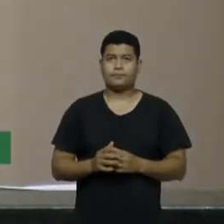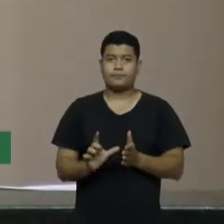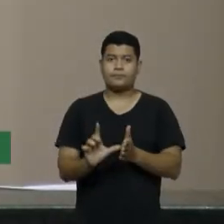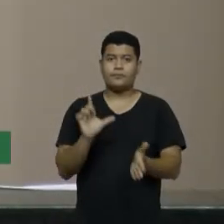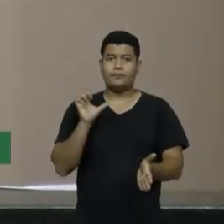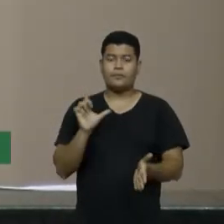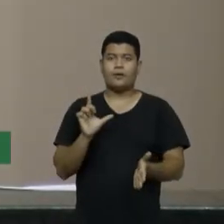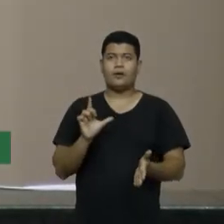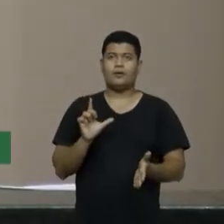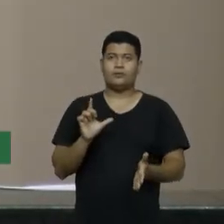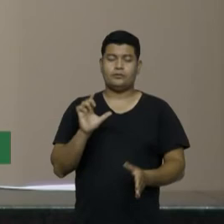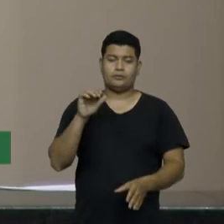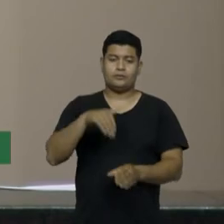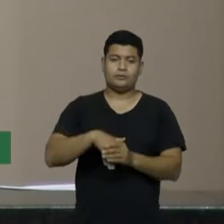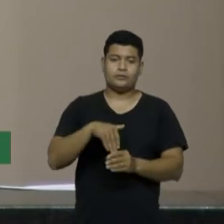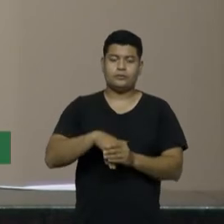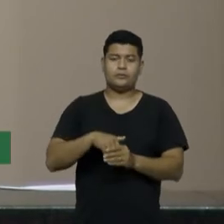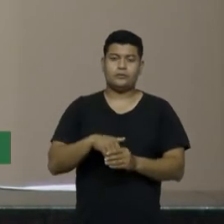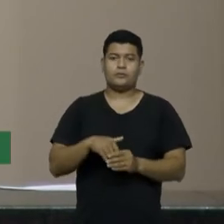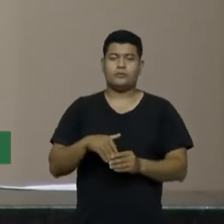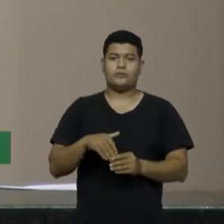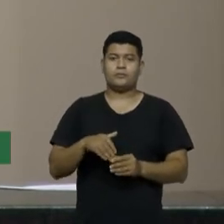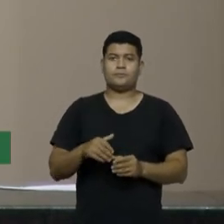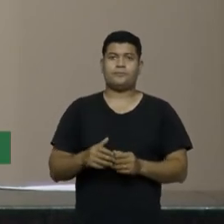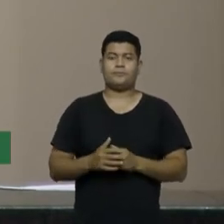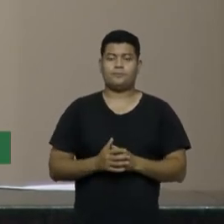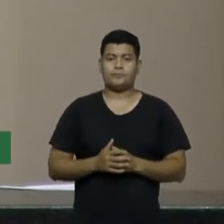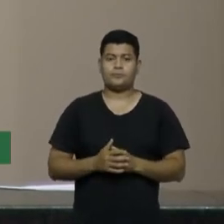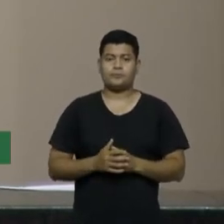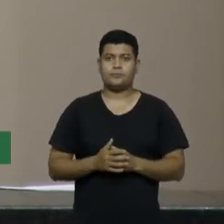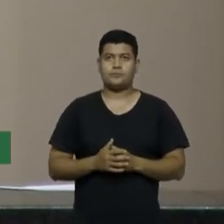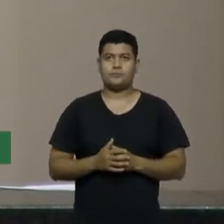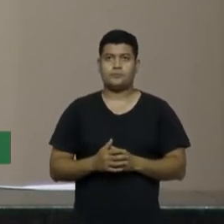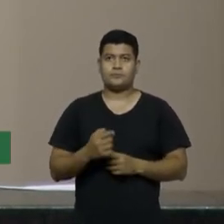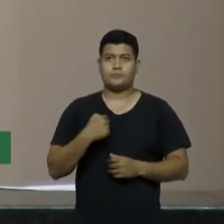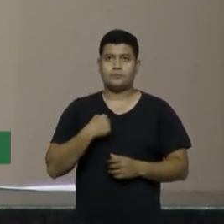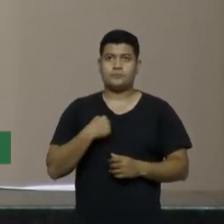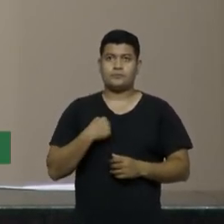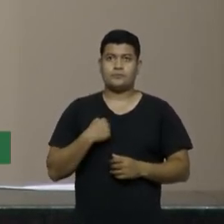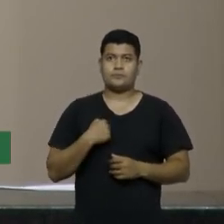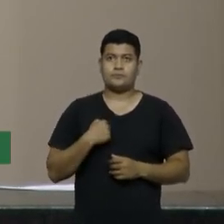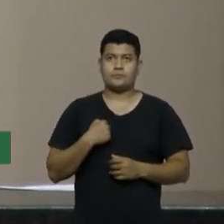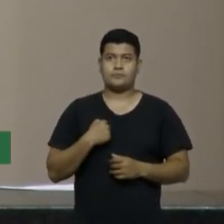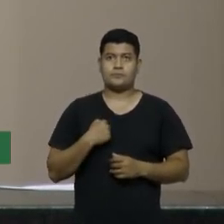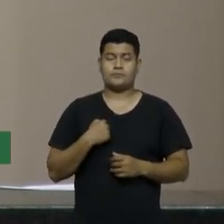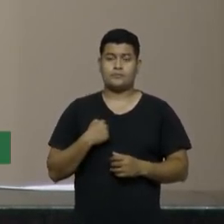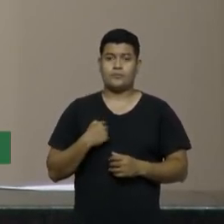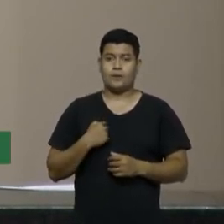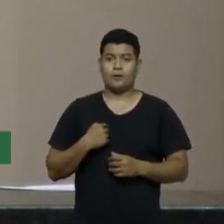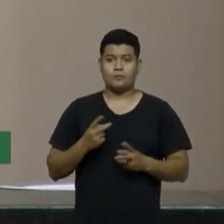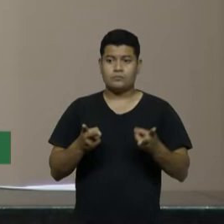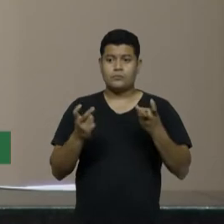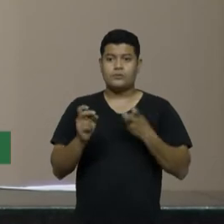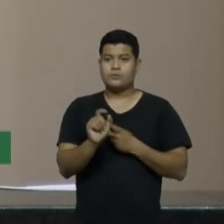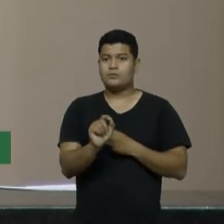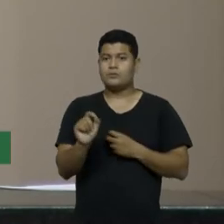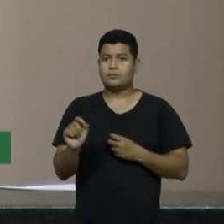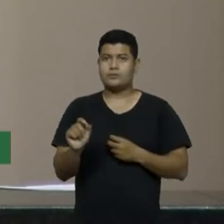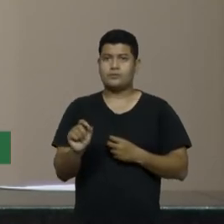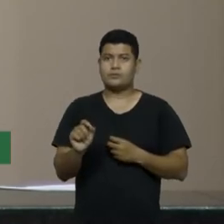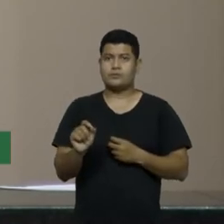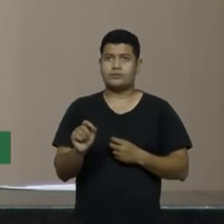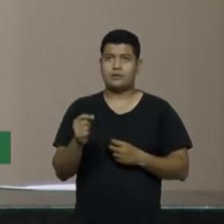colocar o requerimento em votação, eu vejo visivelmente aqui que eu não tenho